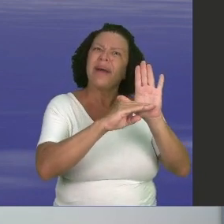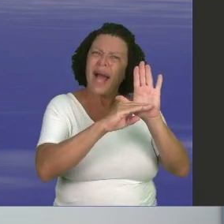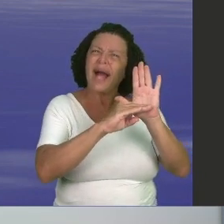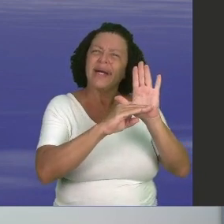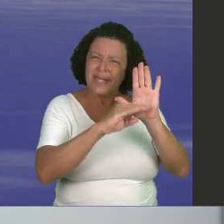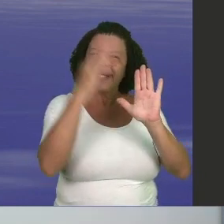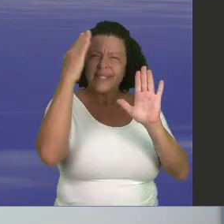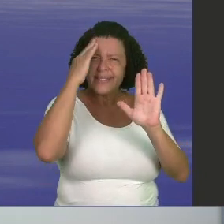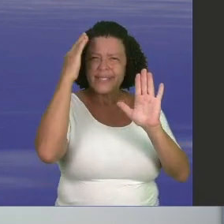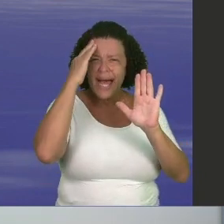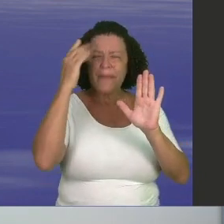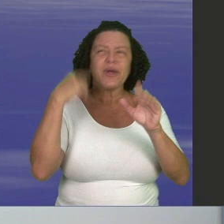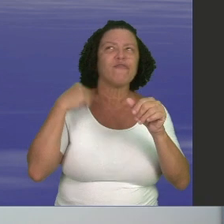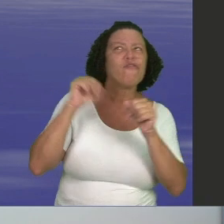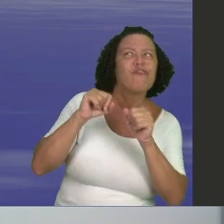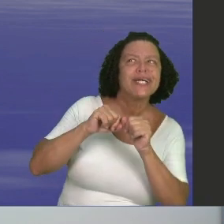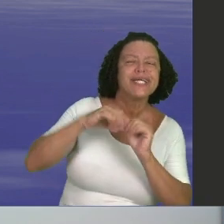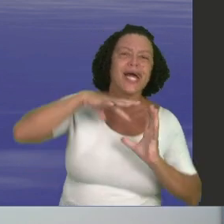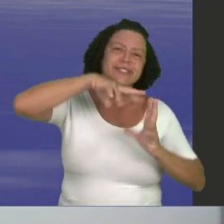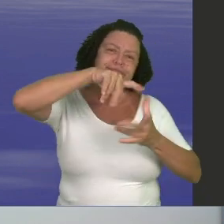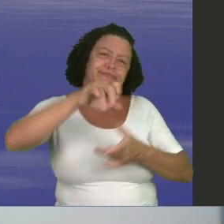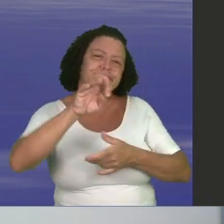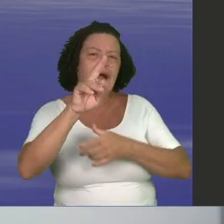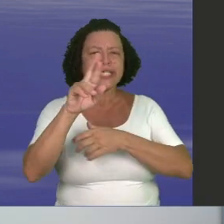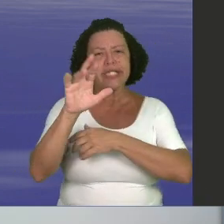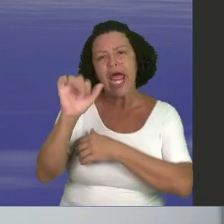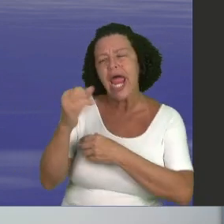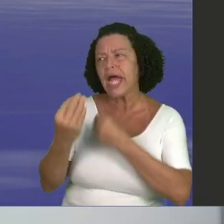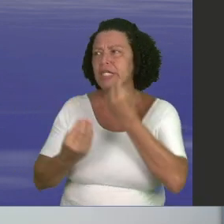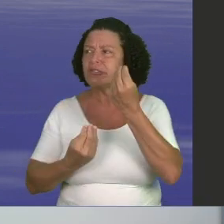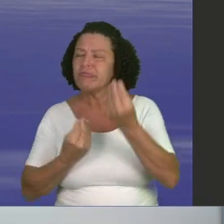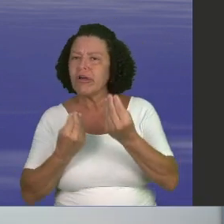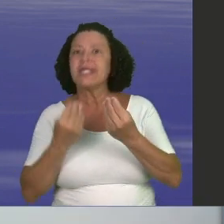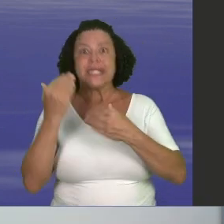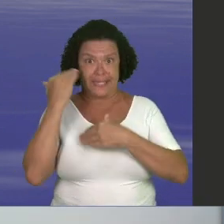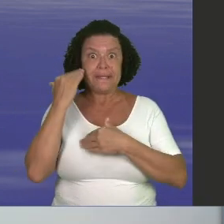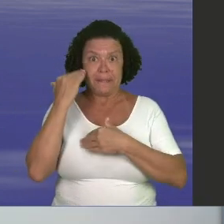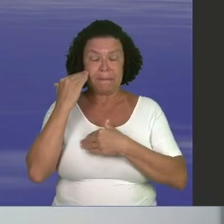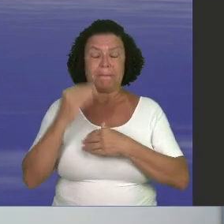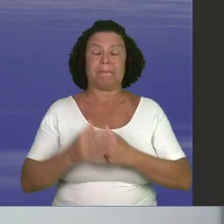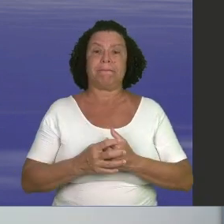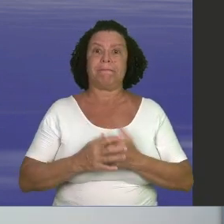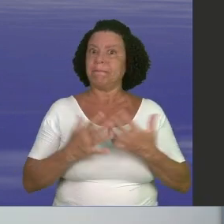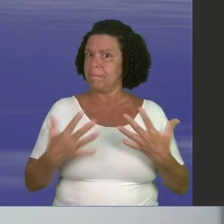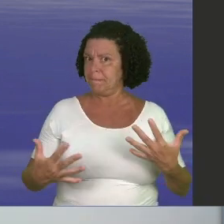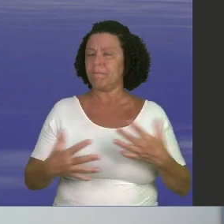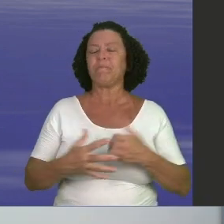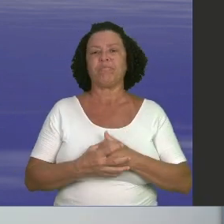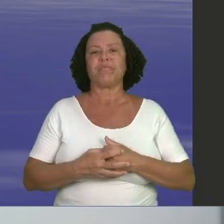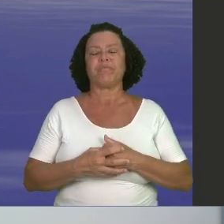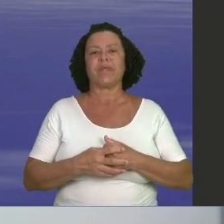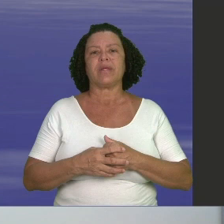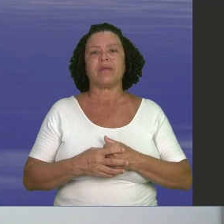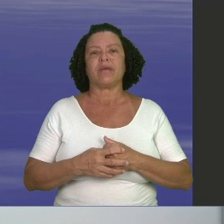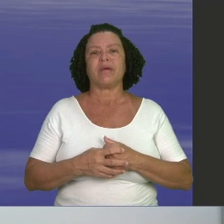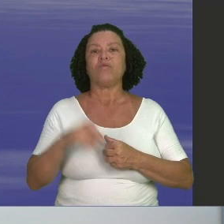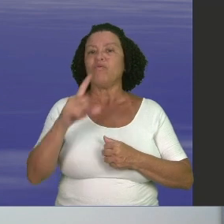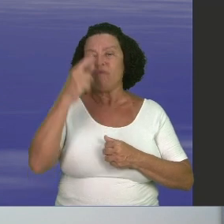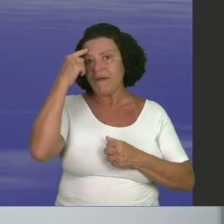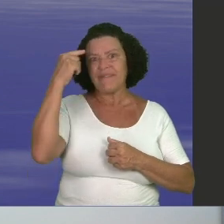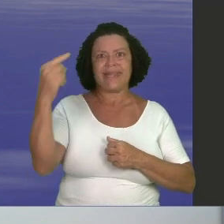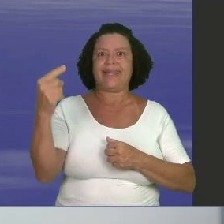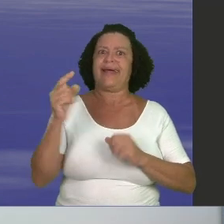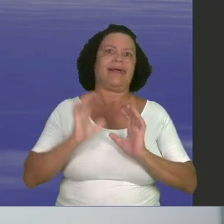uma trajetória espiritual para encarnar nesse orbe. Então, não foi inventado, foi